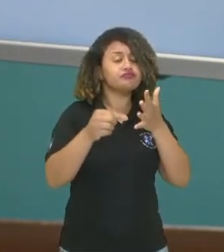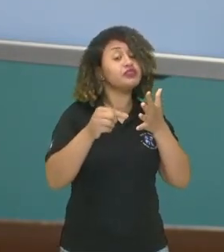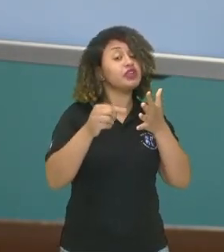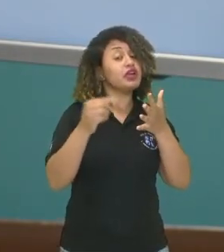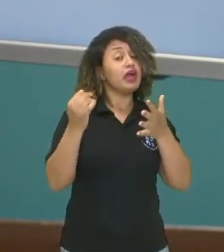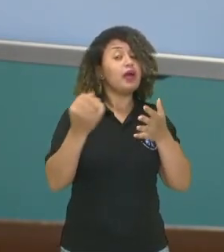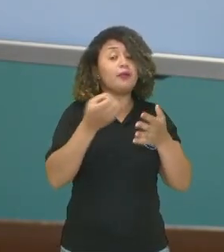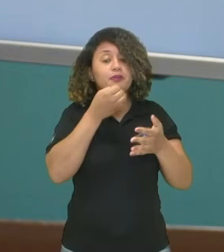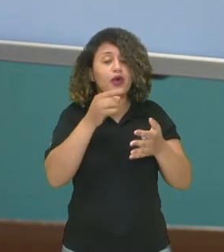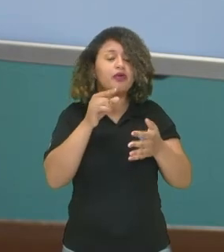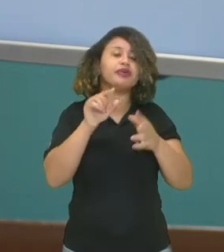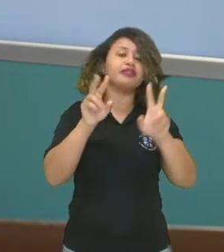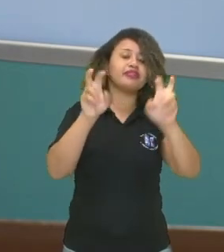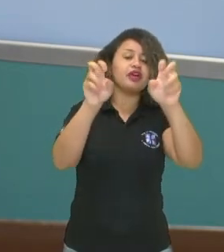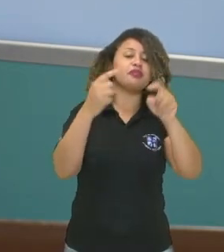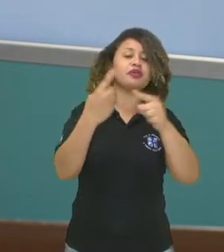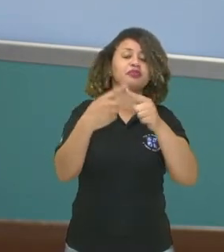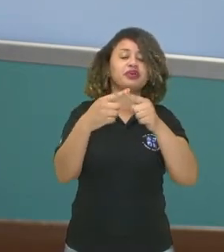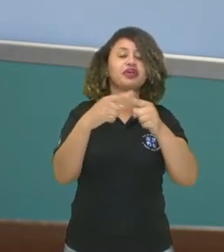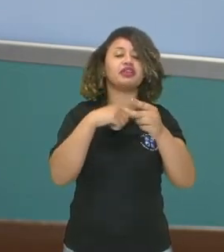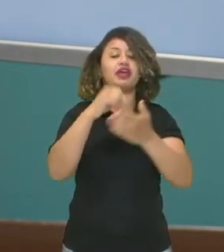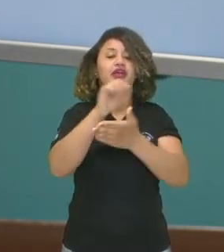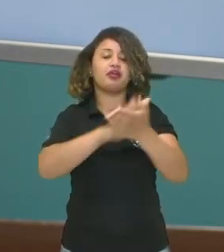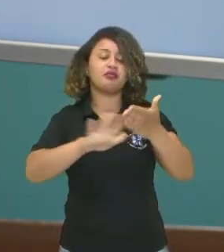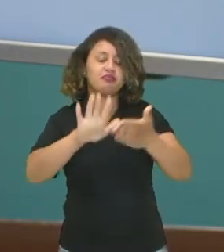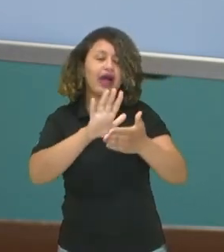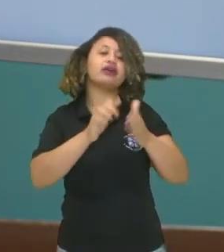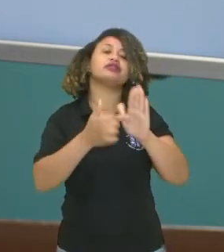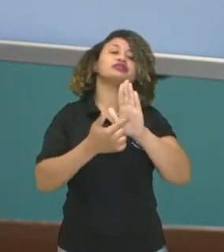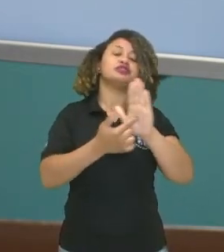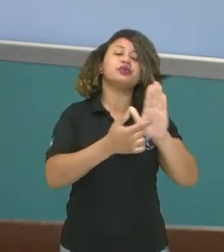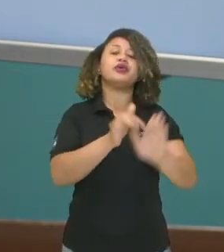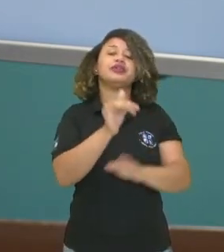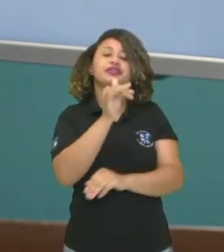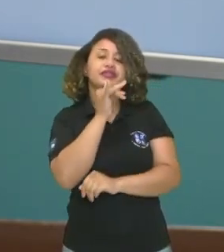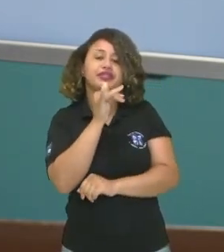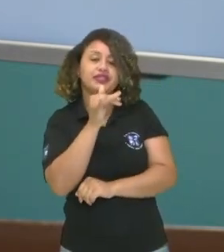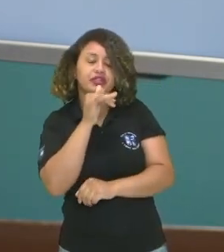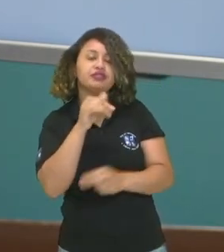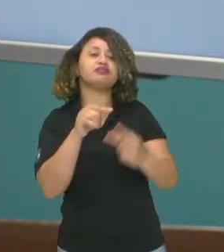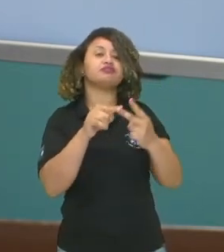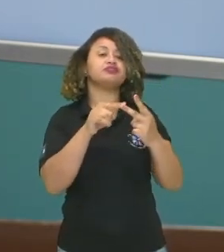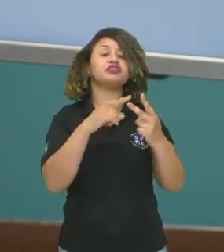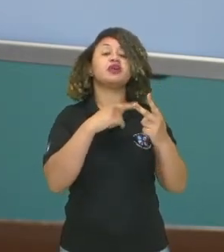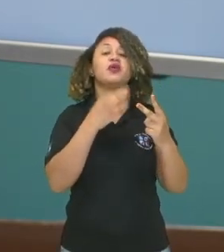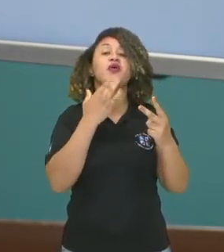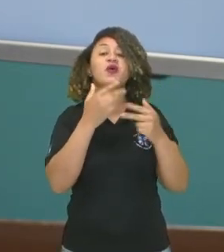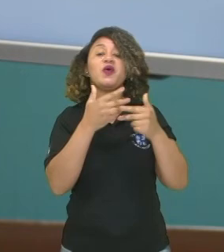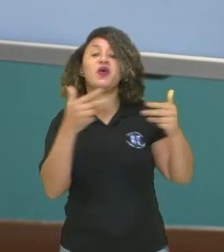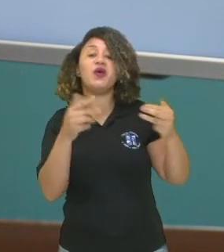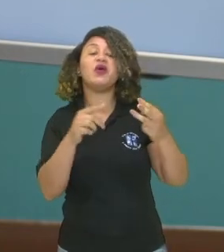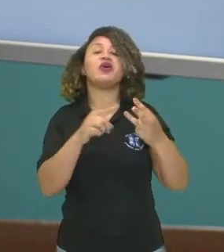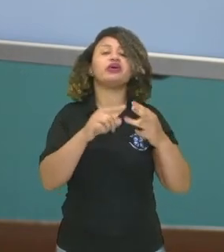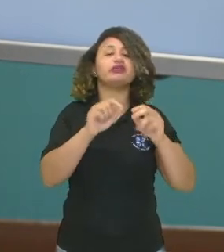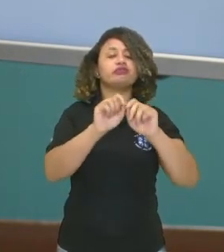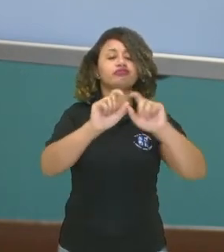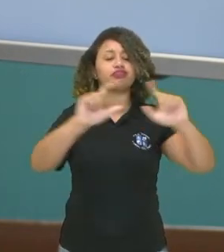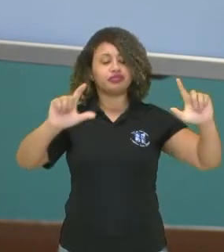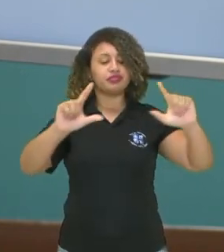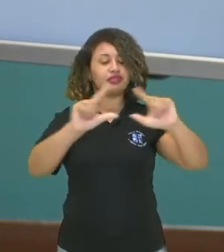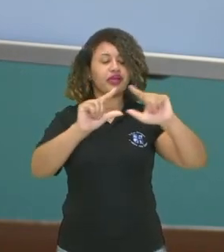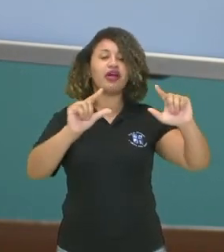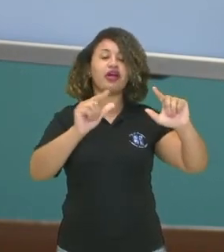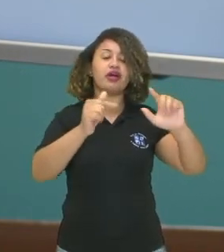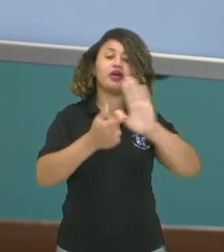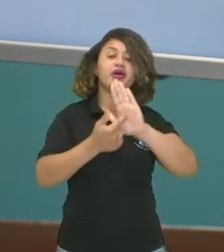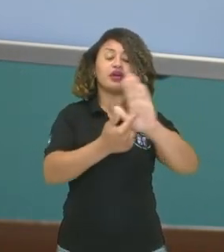porque através dele nós temos imagens que trazem uma exemplificação, temos as cores, temos os destaques que